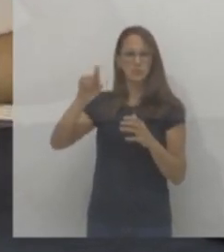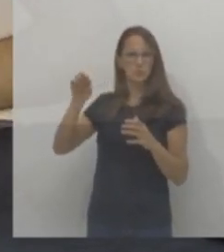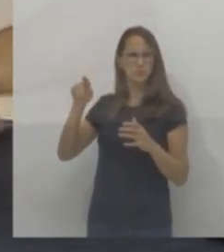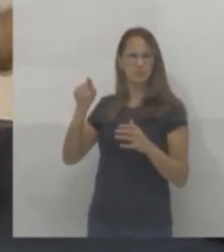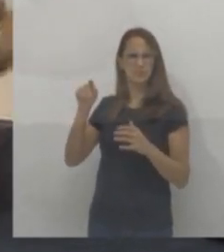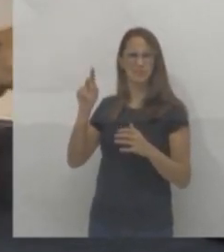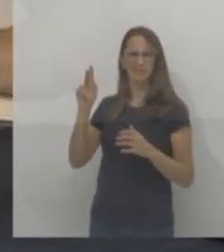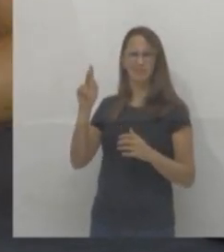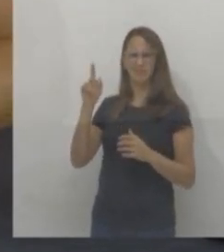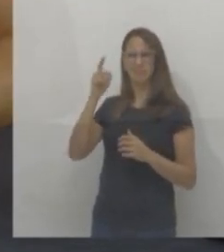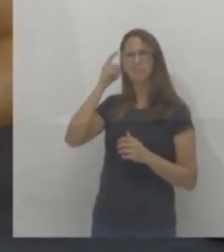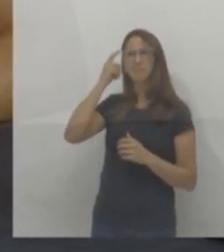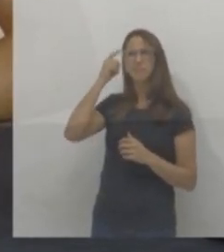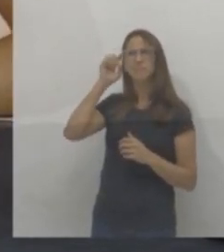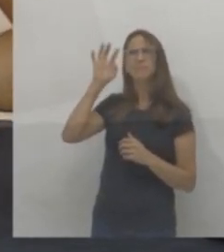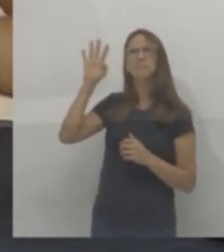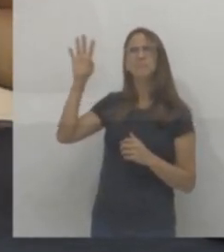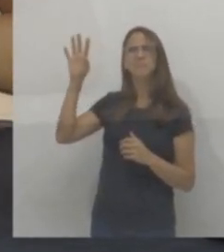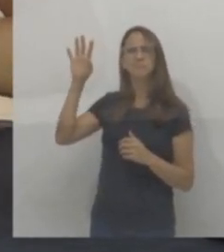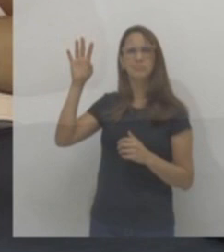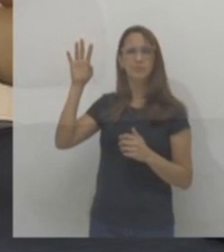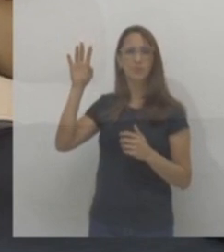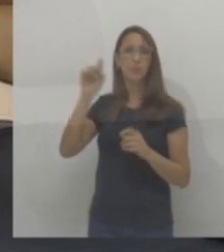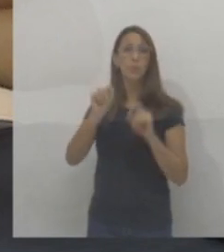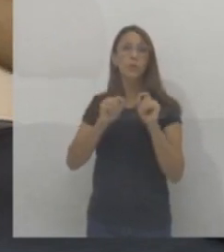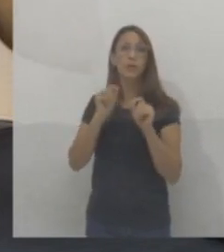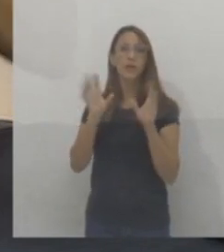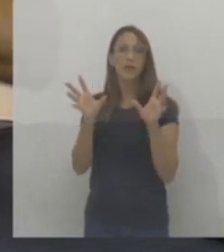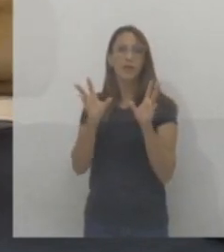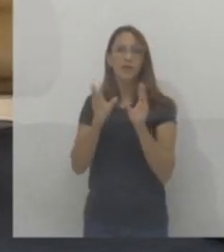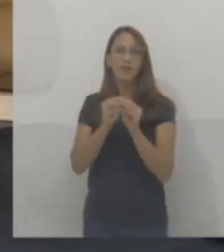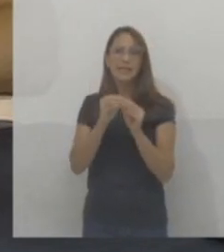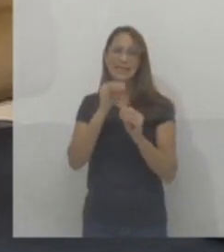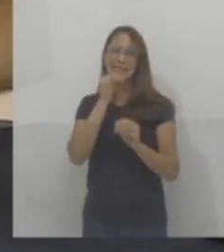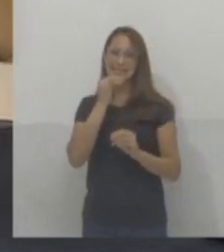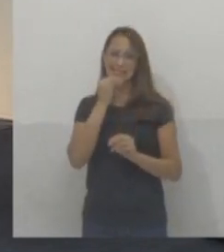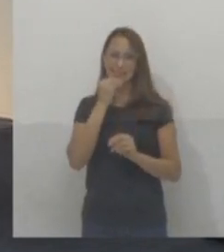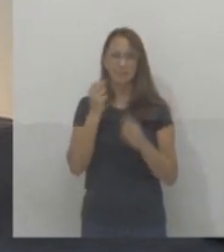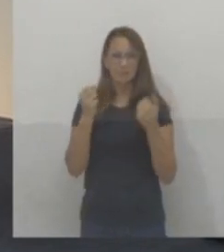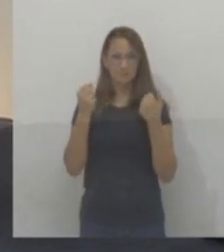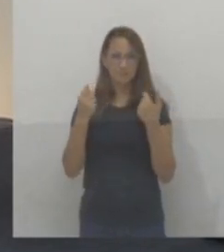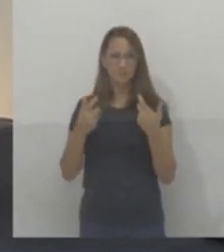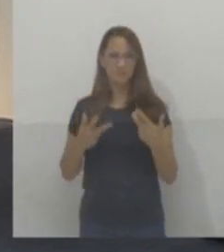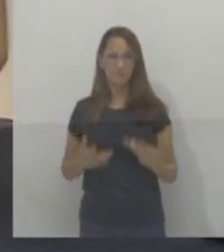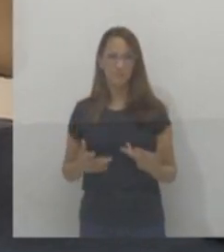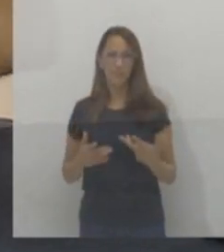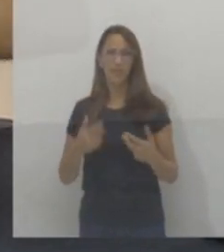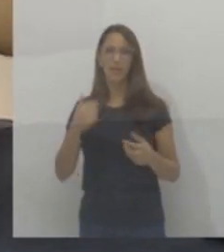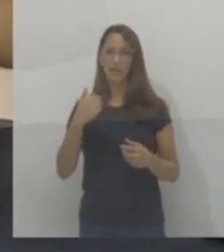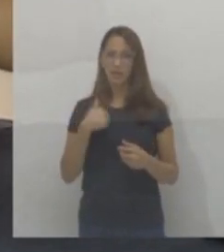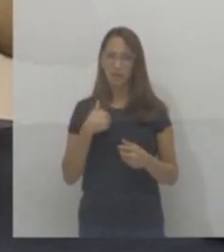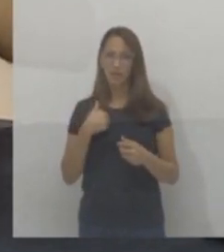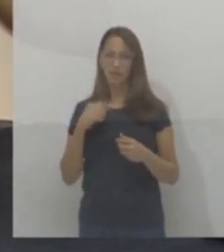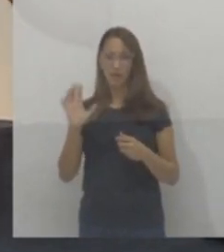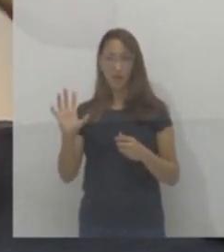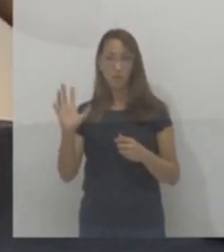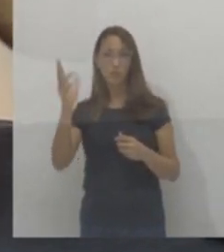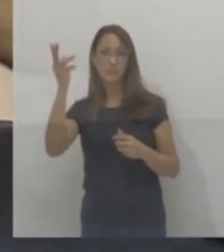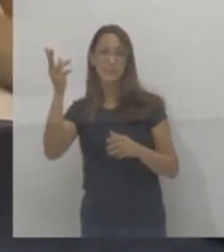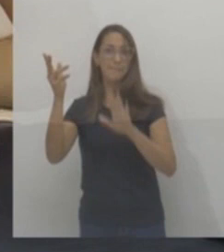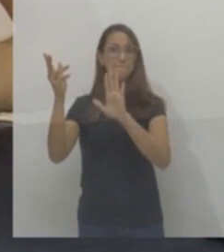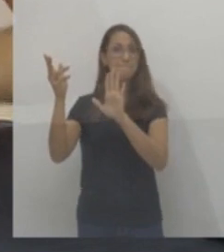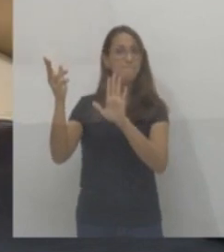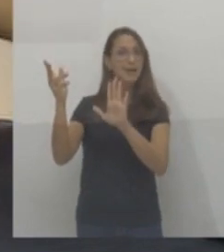professor? Vamos simplificar. É quando eu crio uma condição para que ocorra algo. Se eu disser, olha, se em